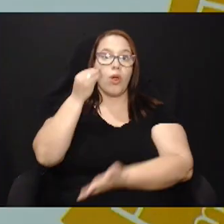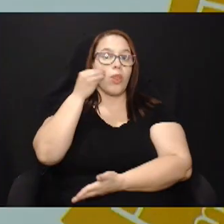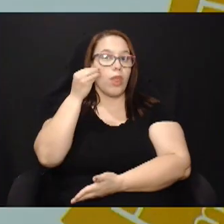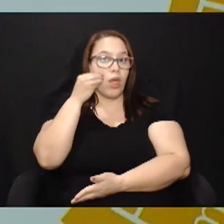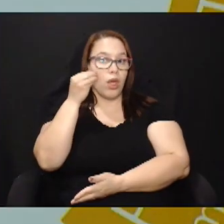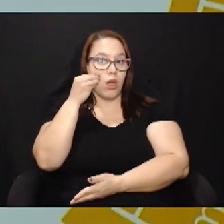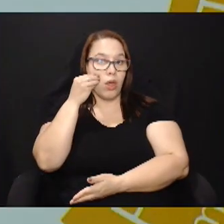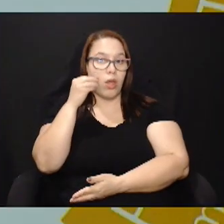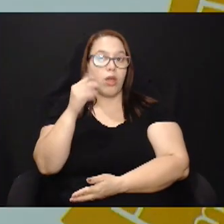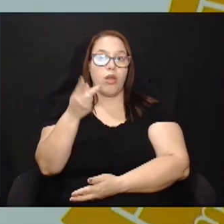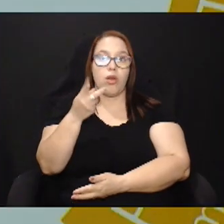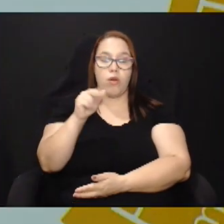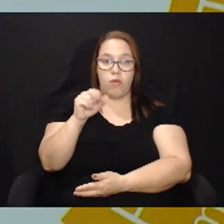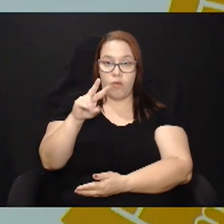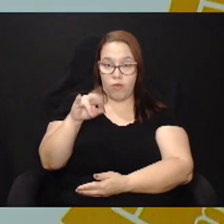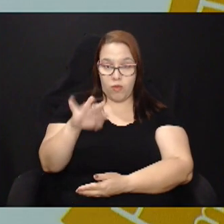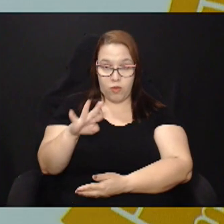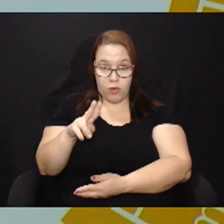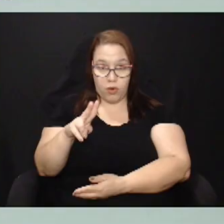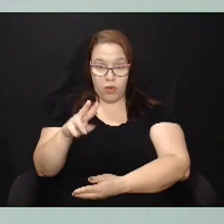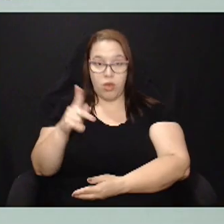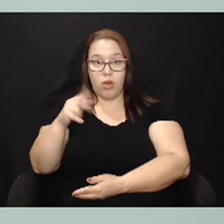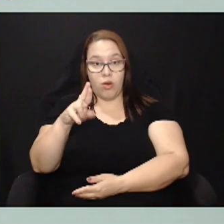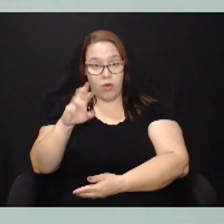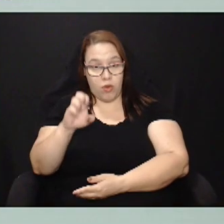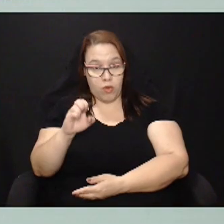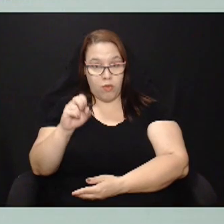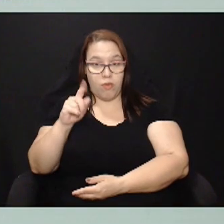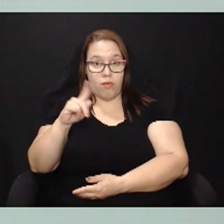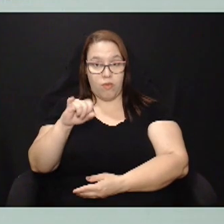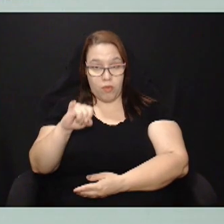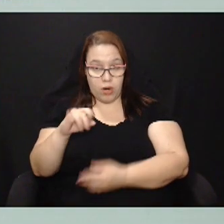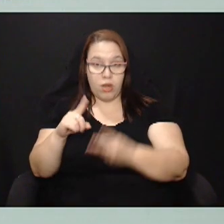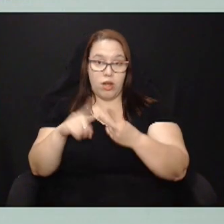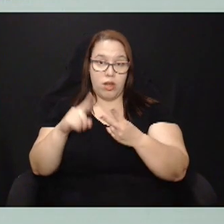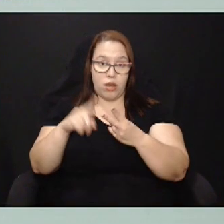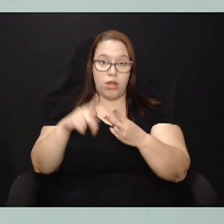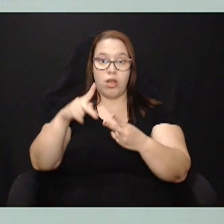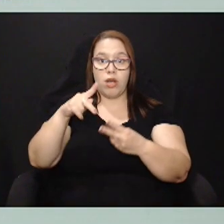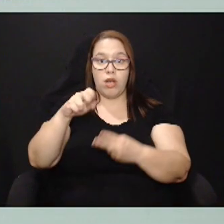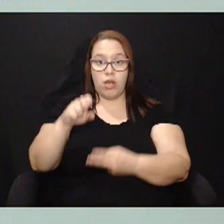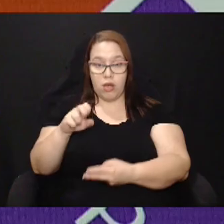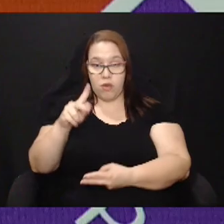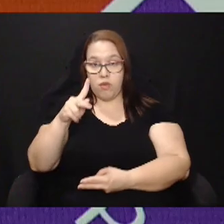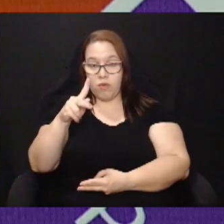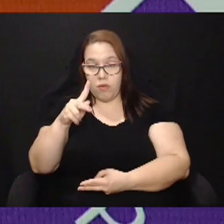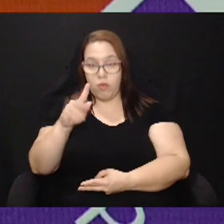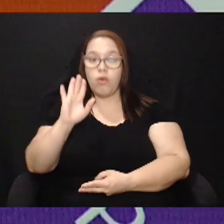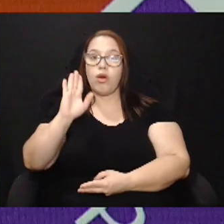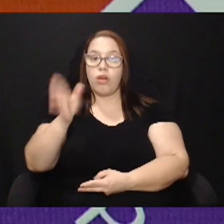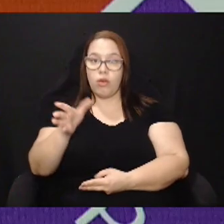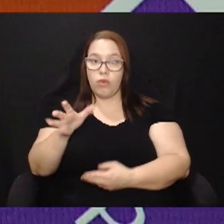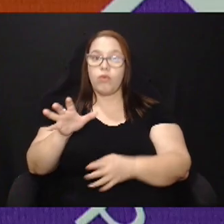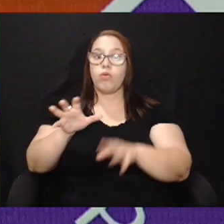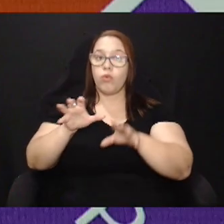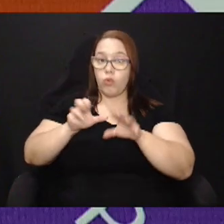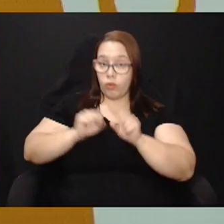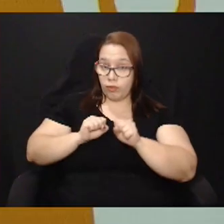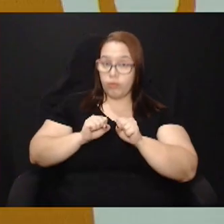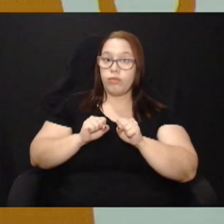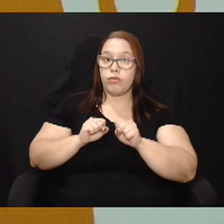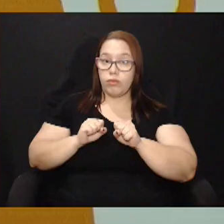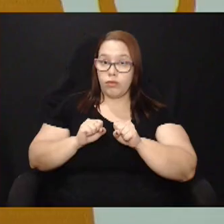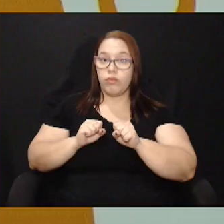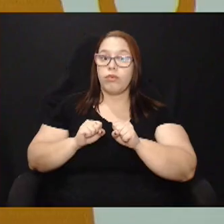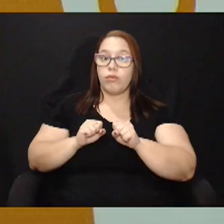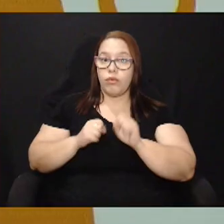hepatite B, a PEP e a PrEP, que eu já falei, o tratamento de pessoas que já são sabidamente infectadas pelo HIV,